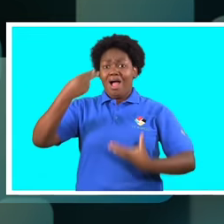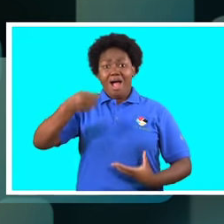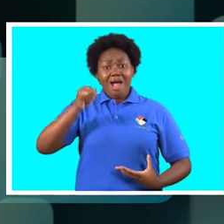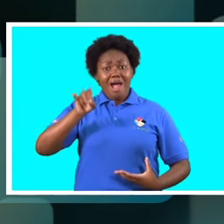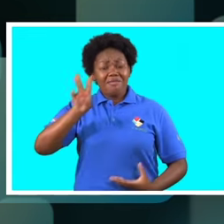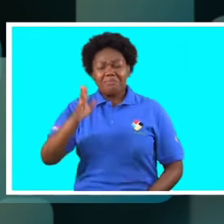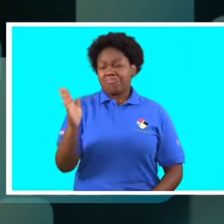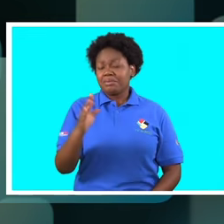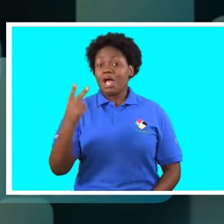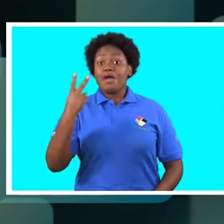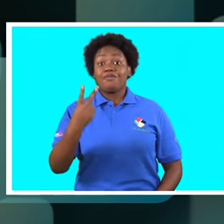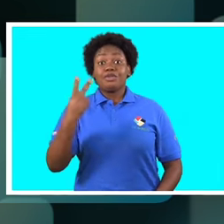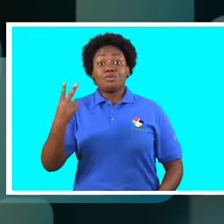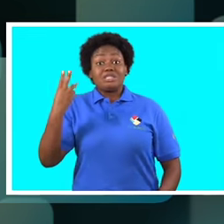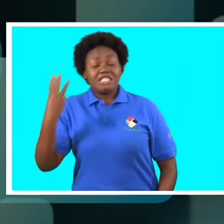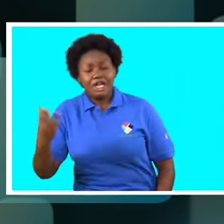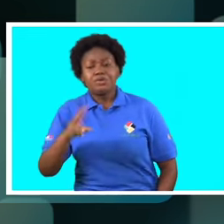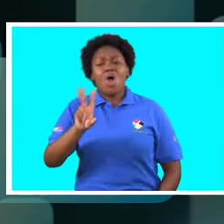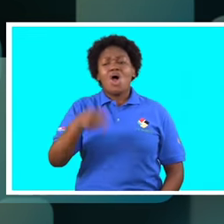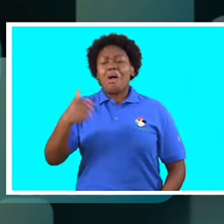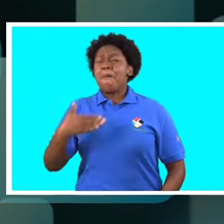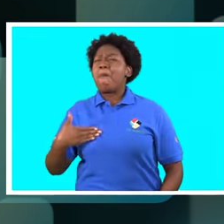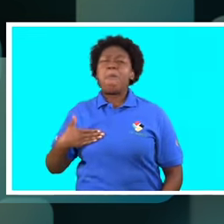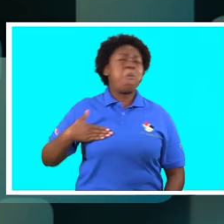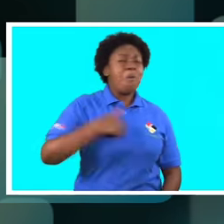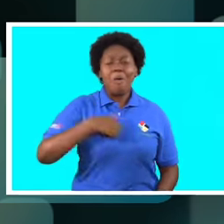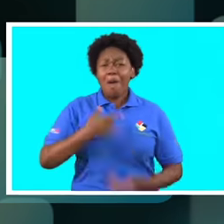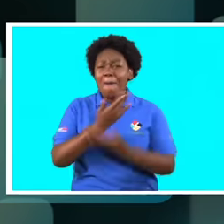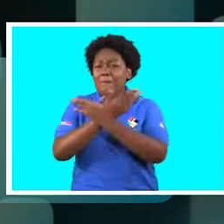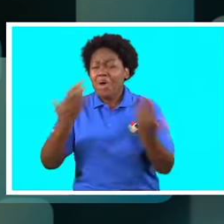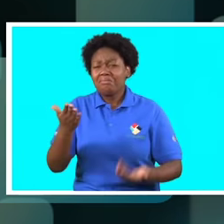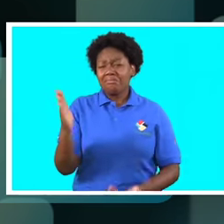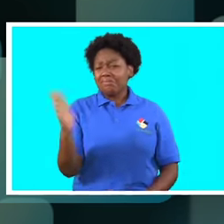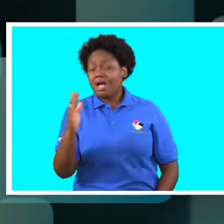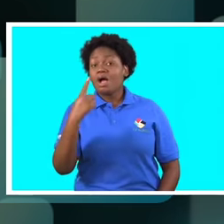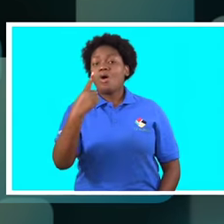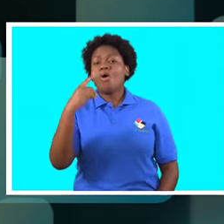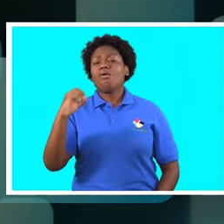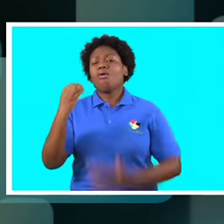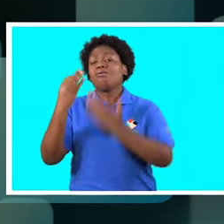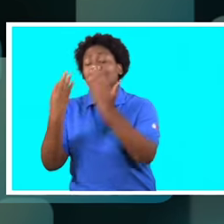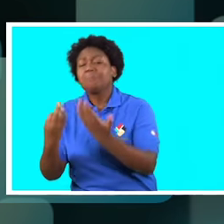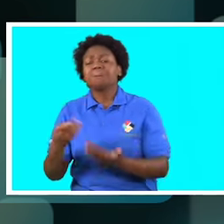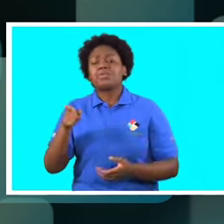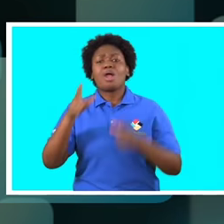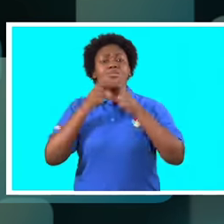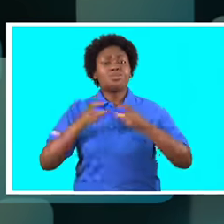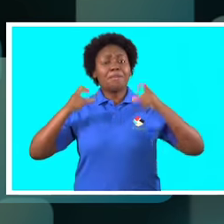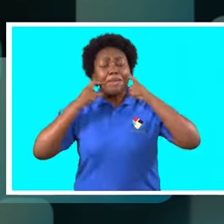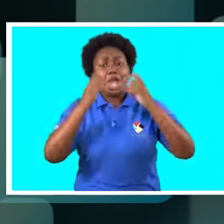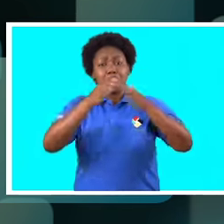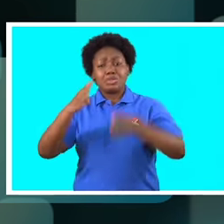Em Moçambique, existe 1.5 milhão de pessoas vivendo com HIV e ocorrem diariamente